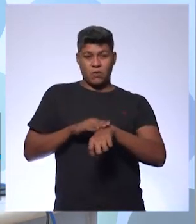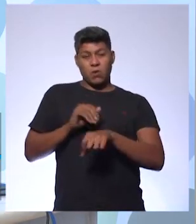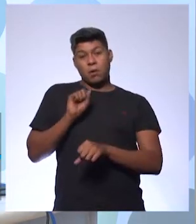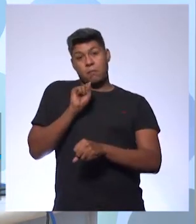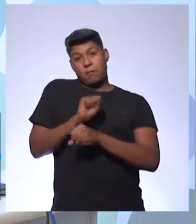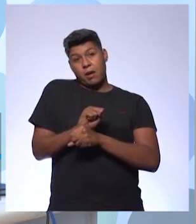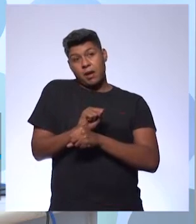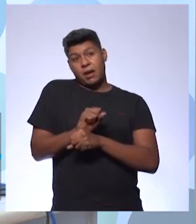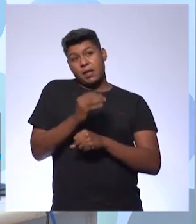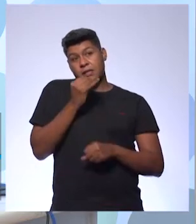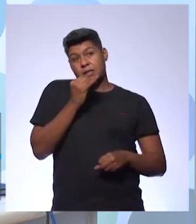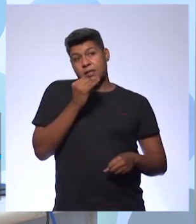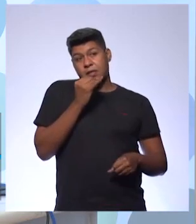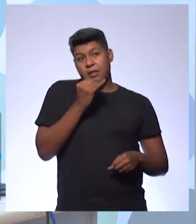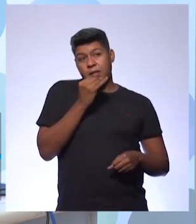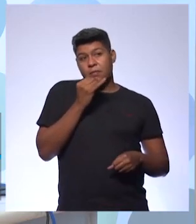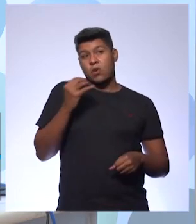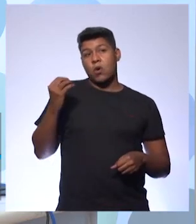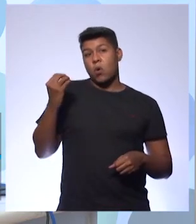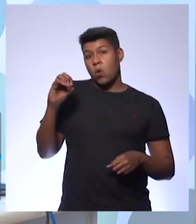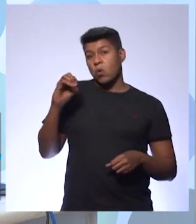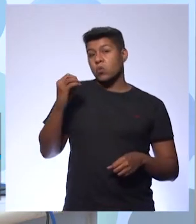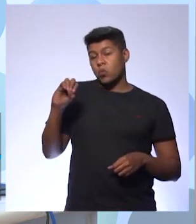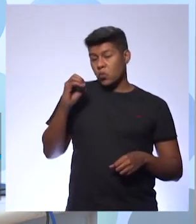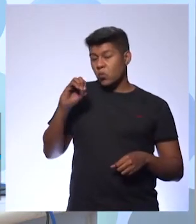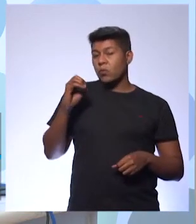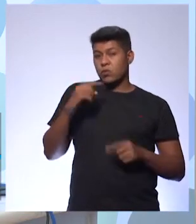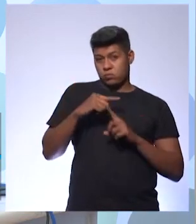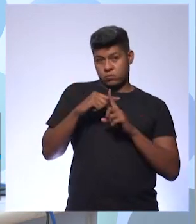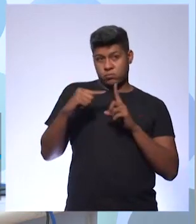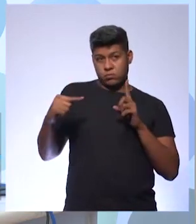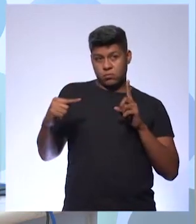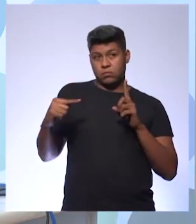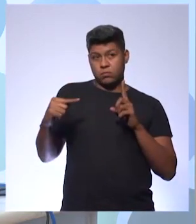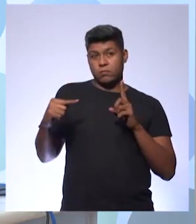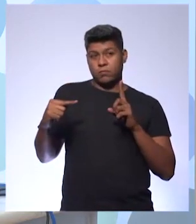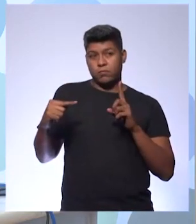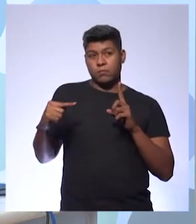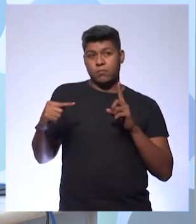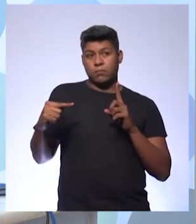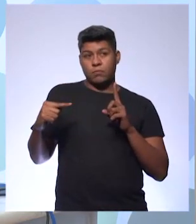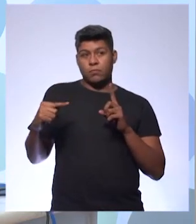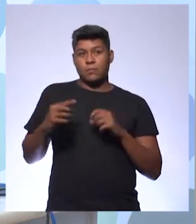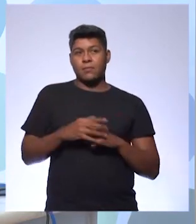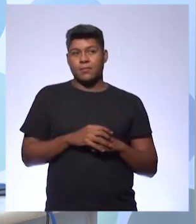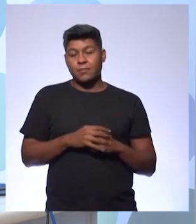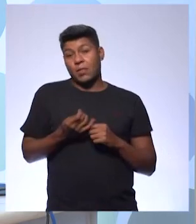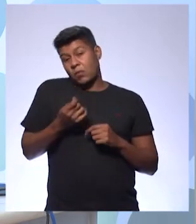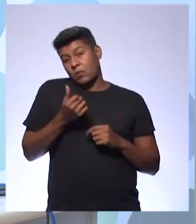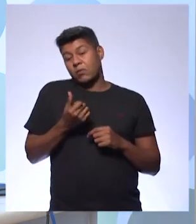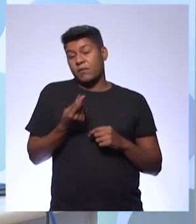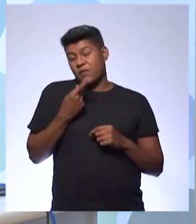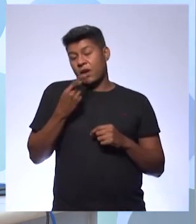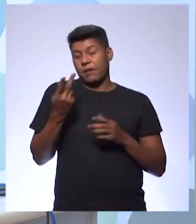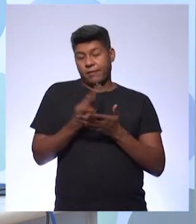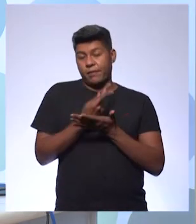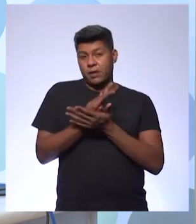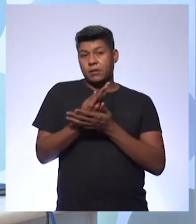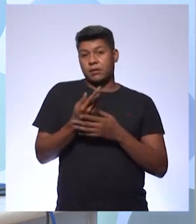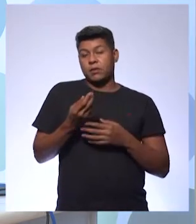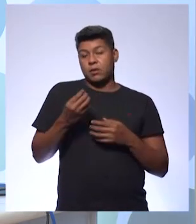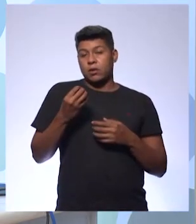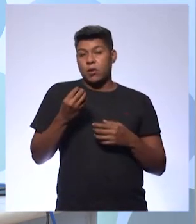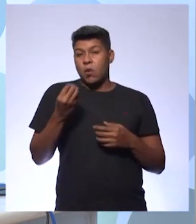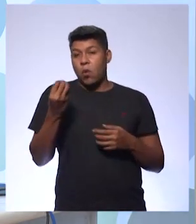parar na metade de outubro, professores. De outubro, quase que eu falo outubro, de outubro, professores.